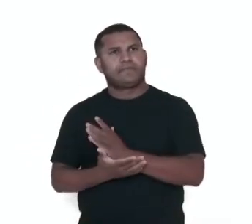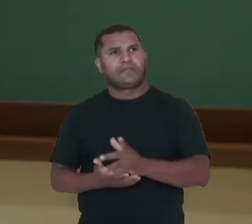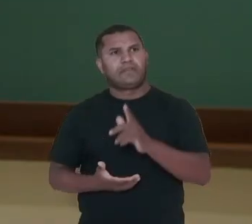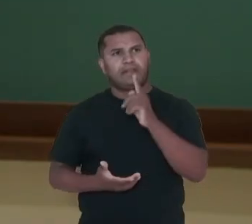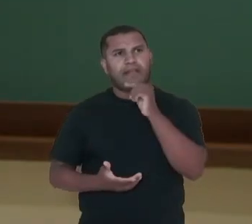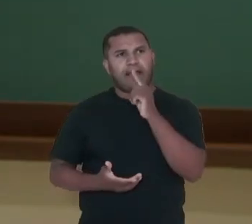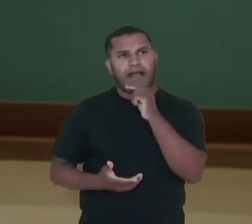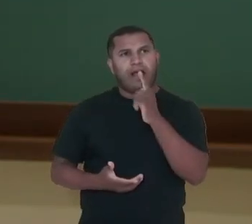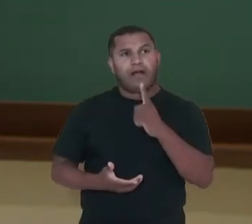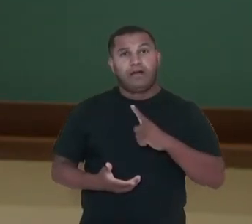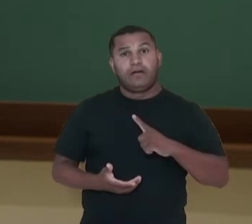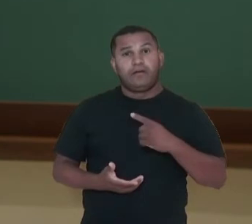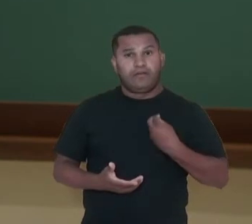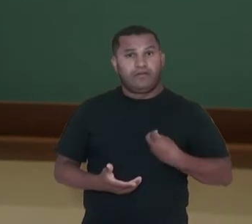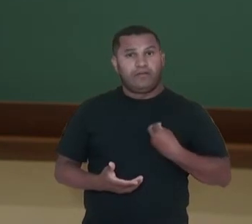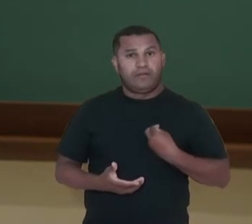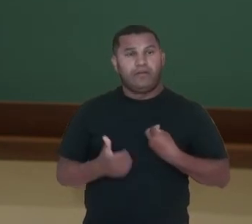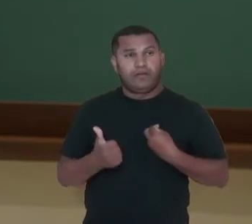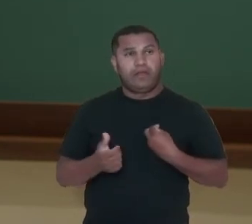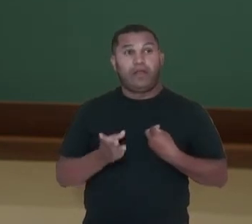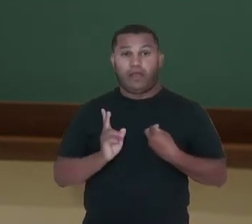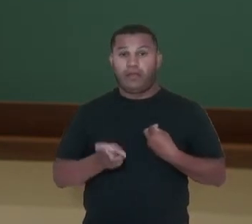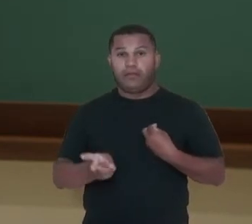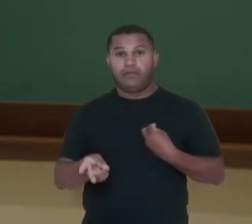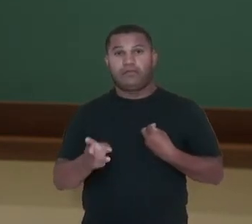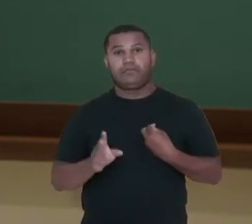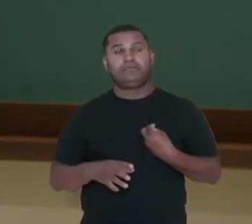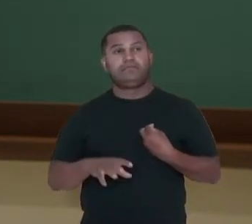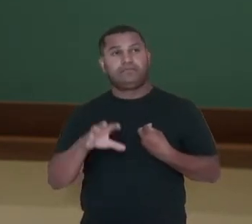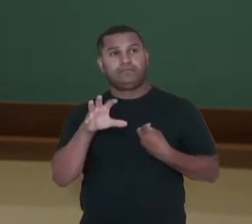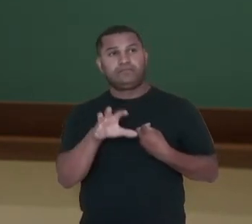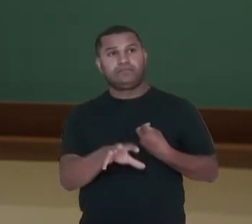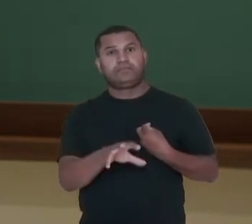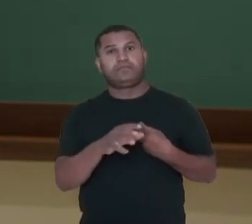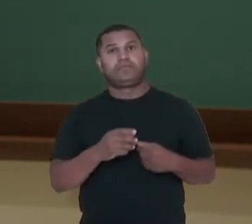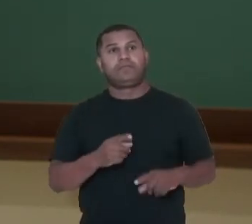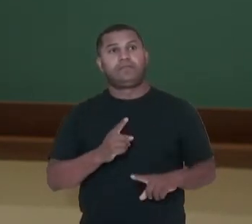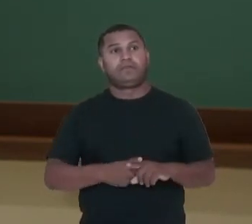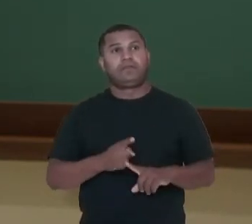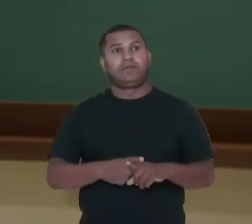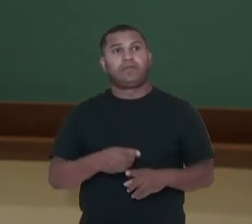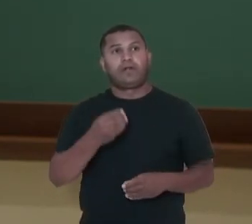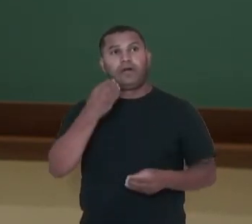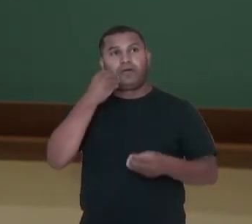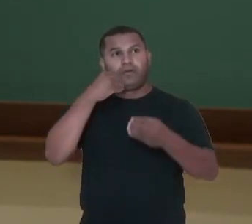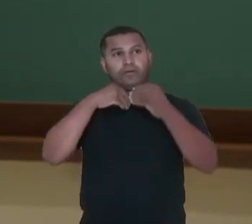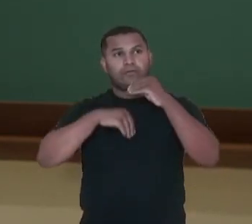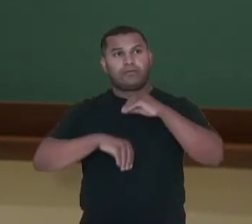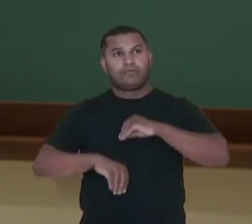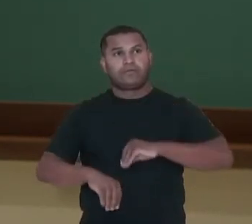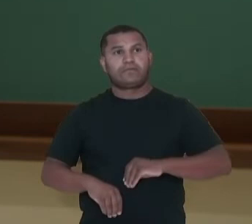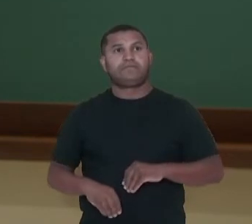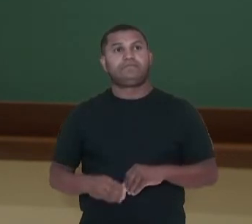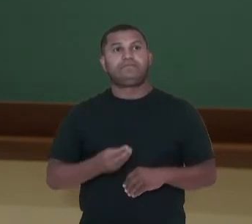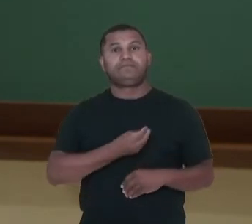ali, pode contar com a presença então destes organismos nemateumintos.